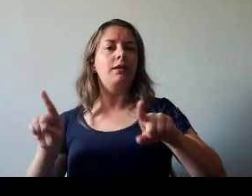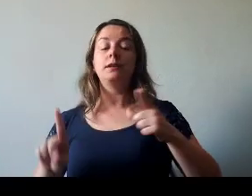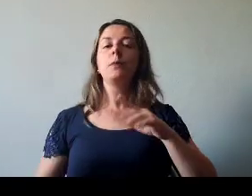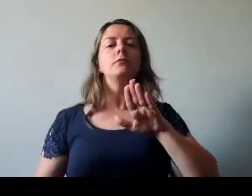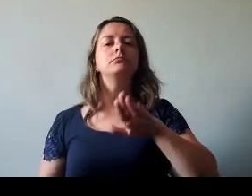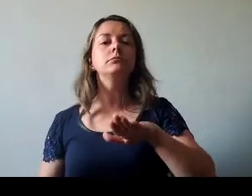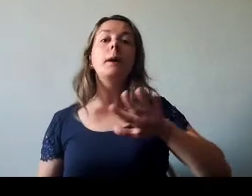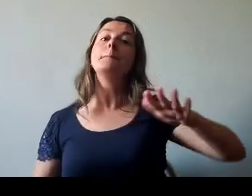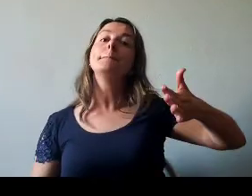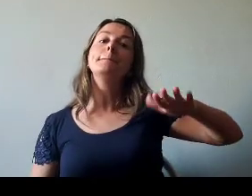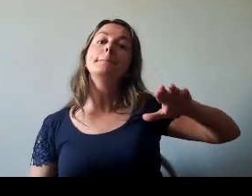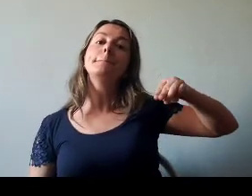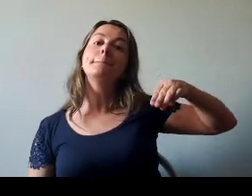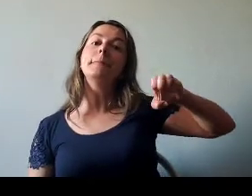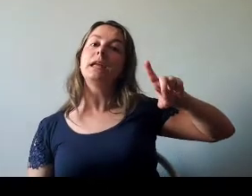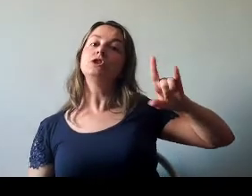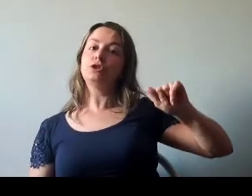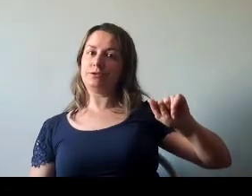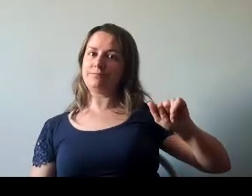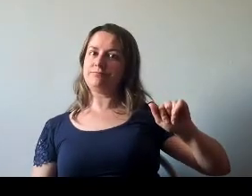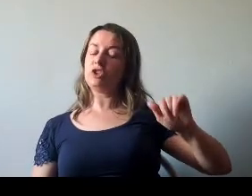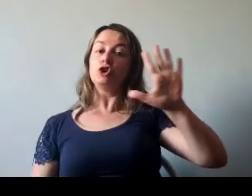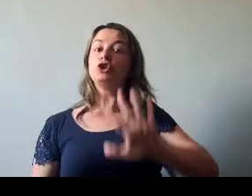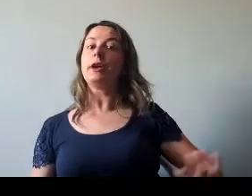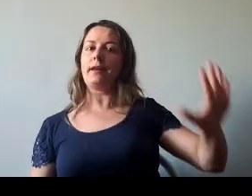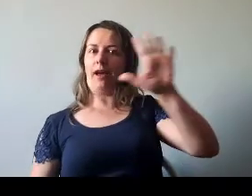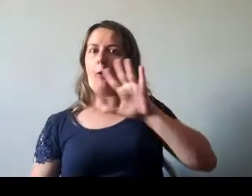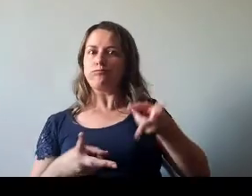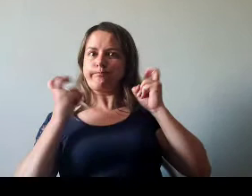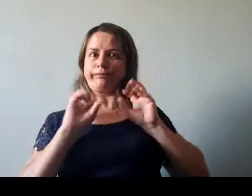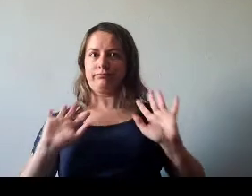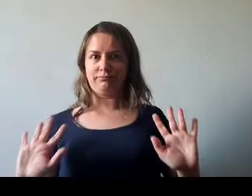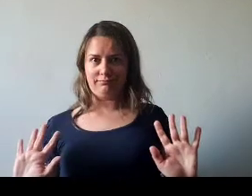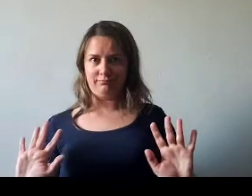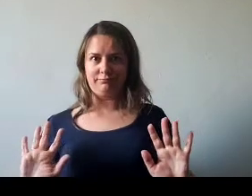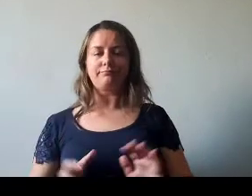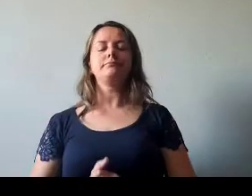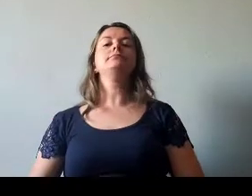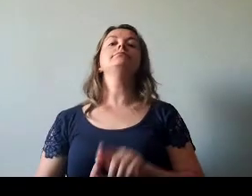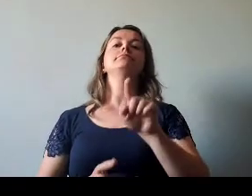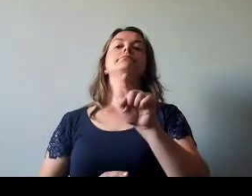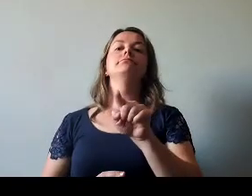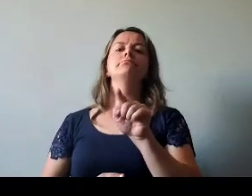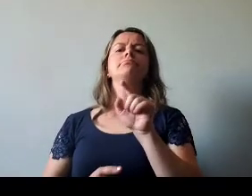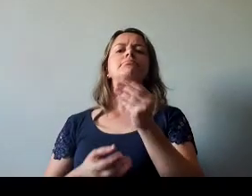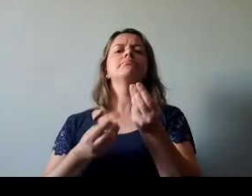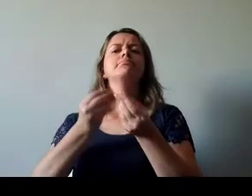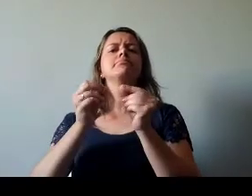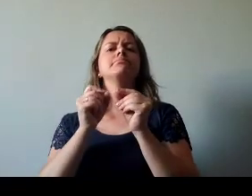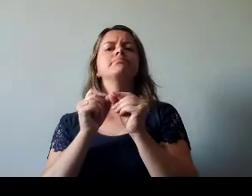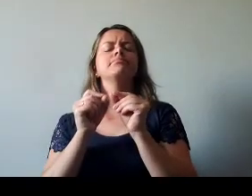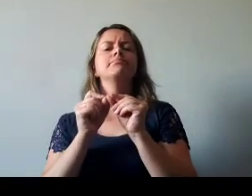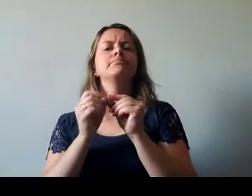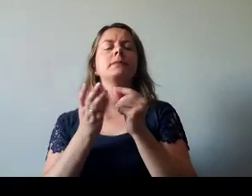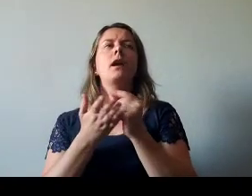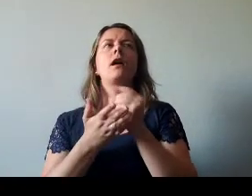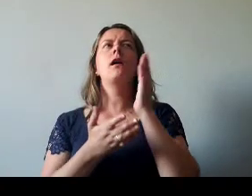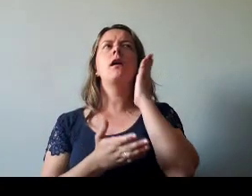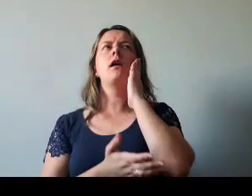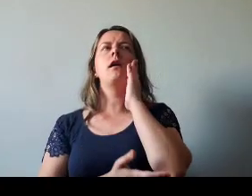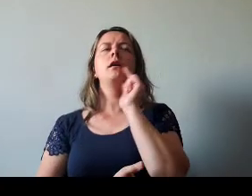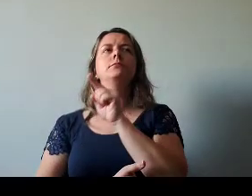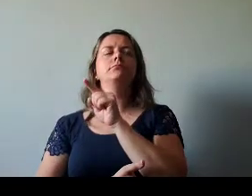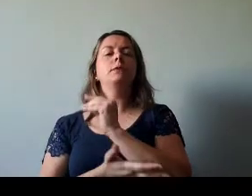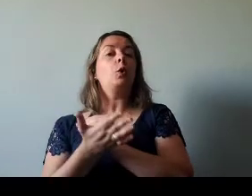ok? Bom, então o que que a gente vai fazer? A gente sabe que a velocidade inicial é zero. A